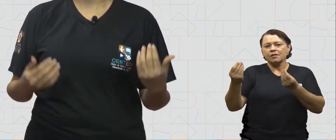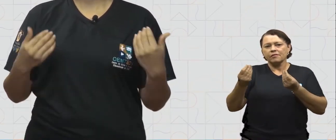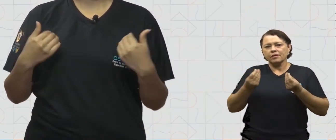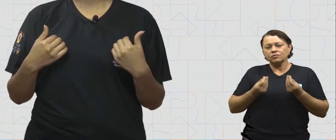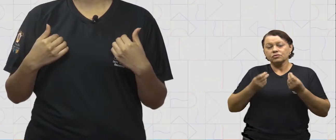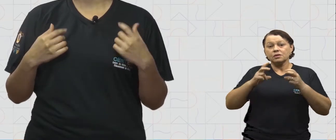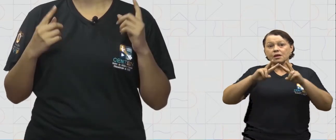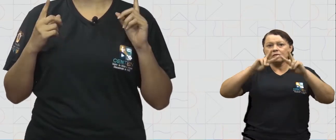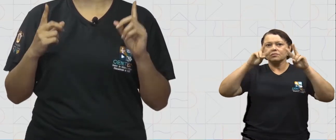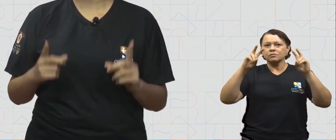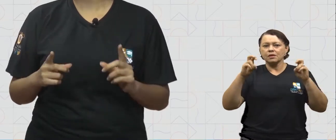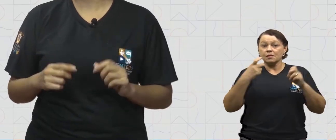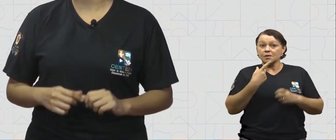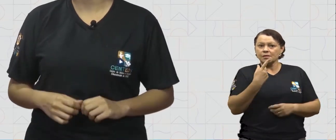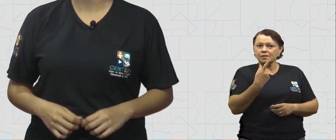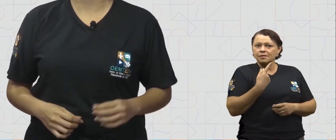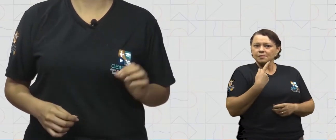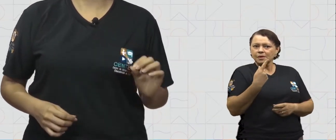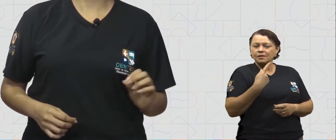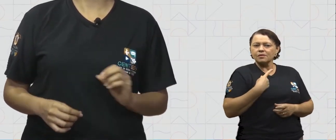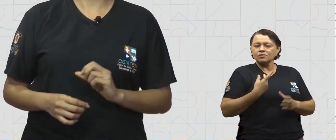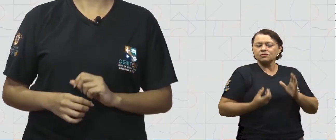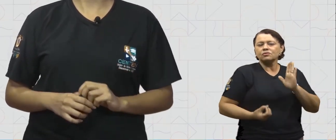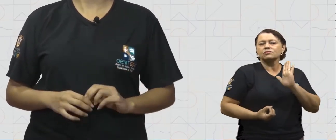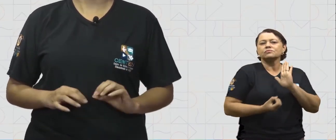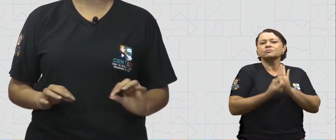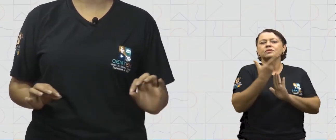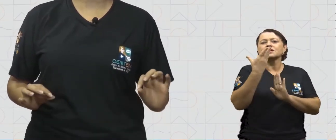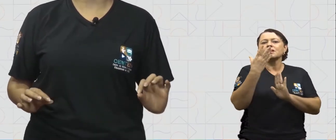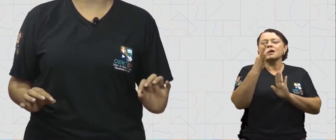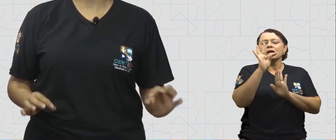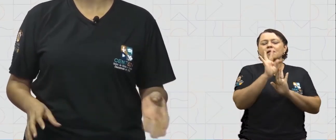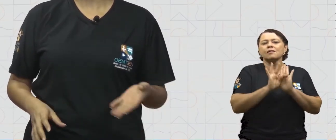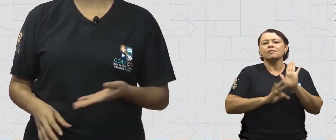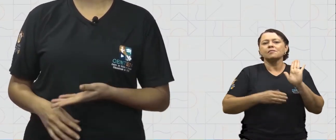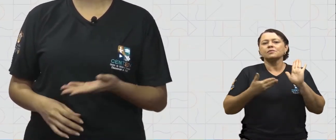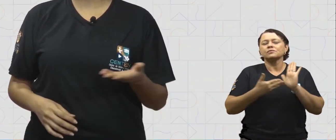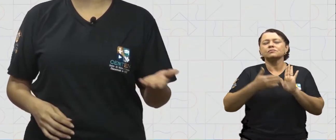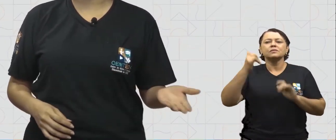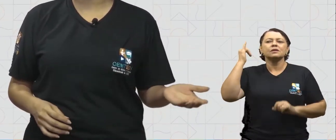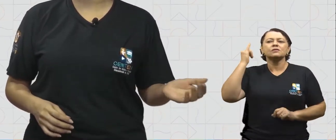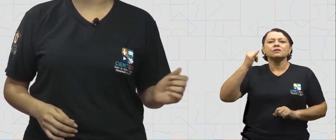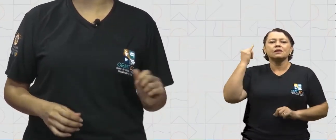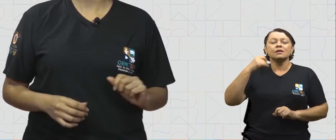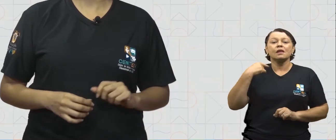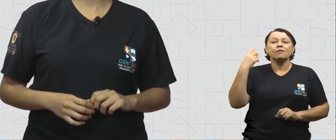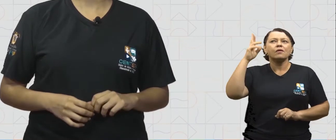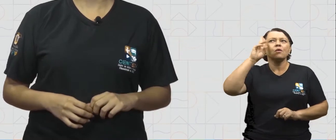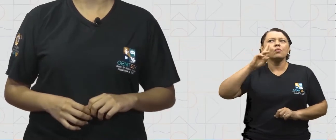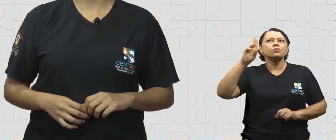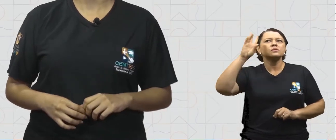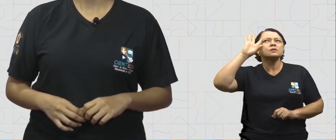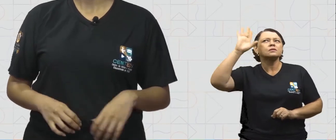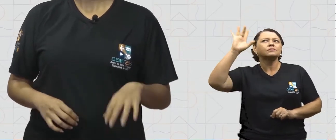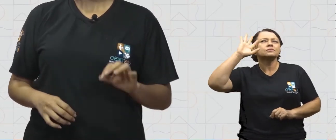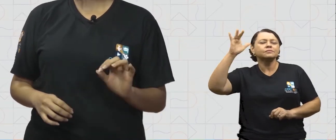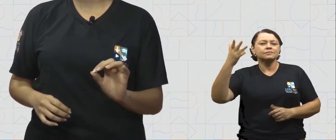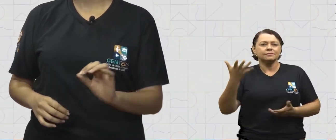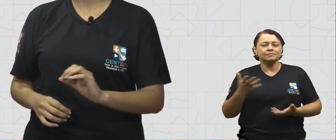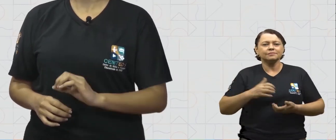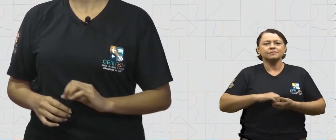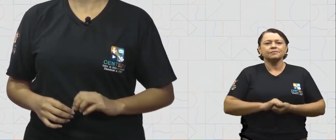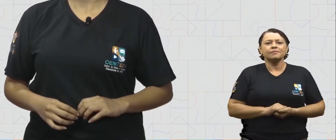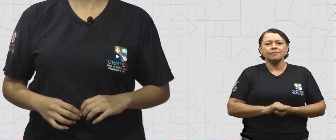tema para eu e você criarmos um texto narrativo, usando toda a nossa imaginação.